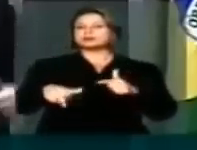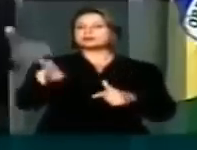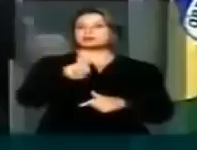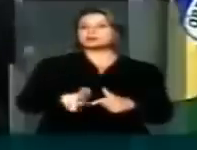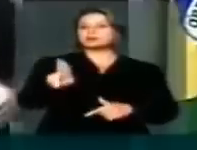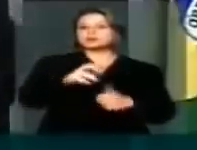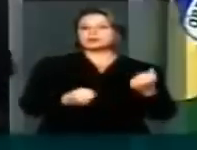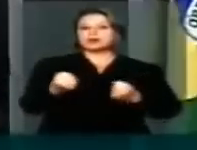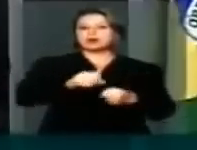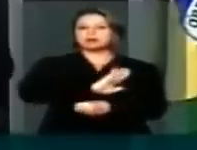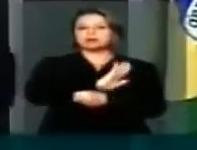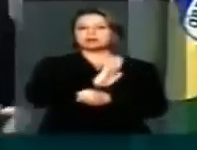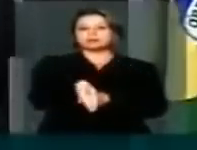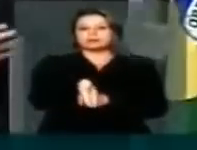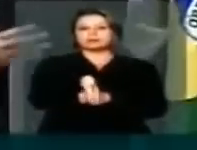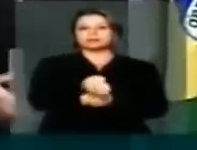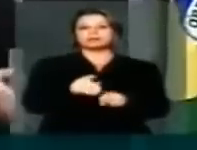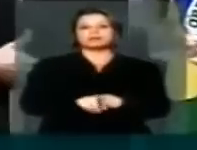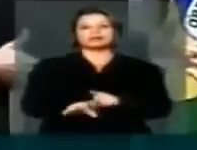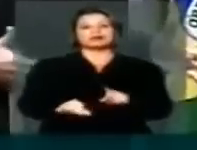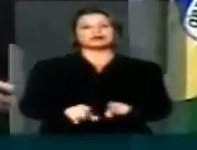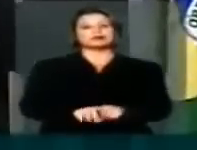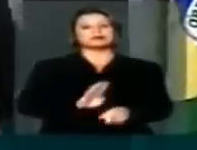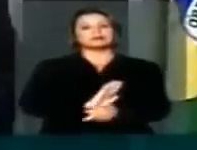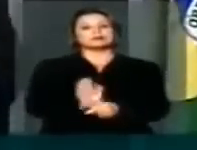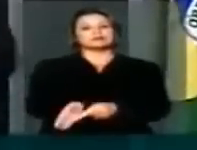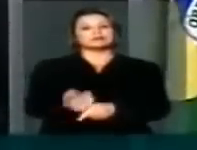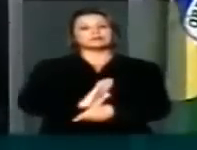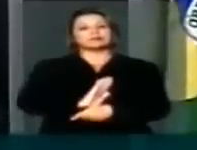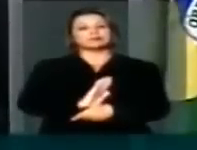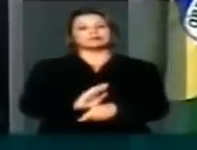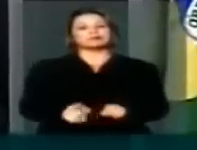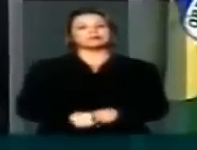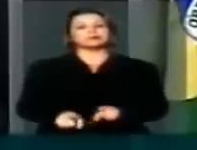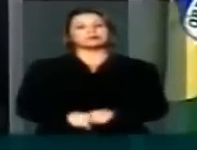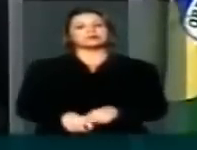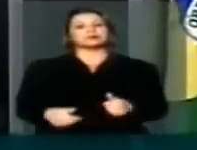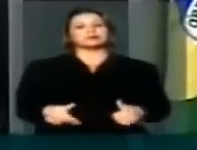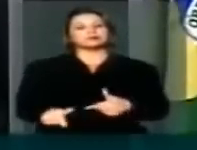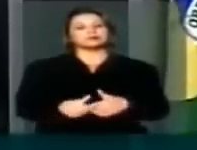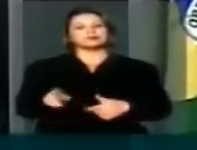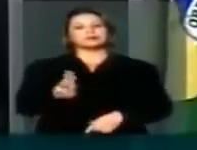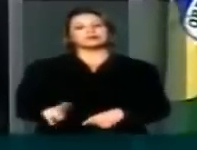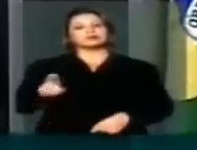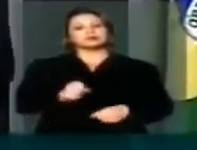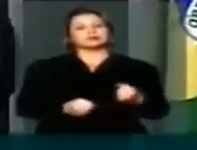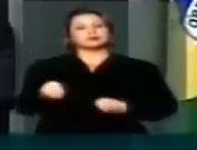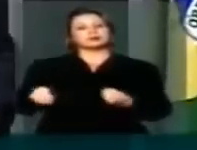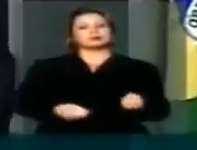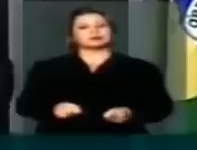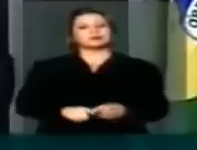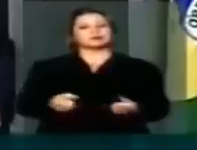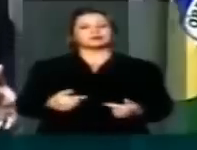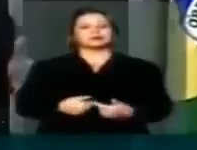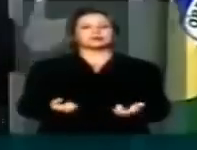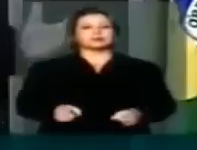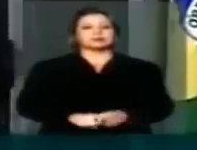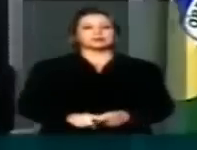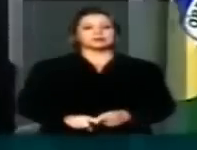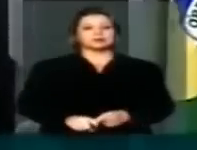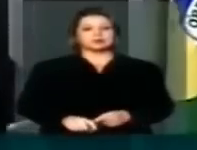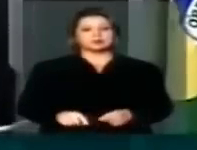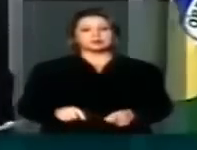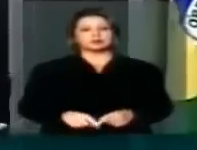normal, para o taxista, para aquele que sai da sua casa para trabalhar com o seu carro. O combustível no